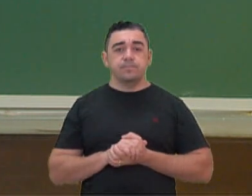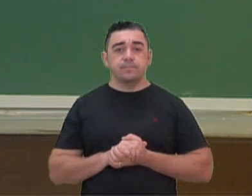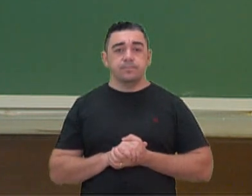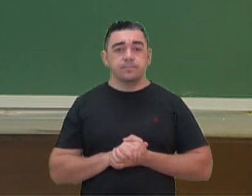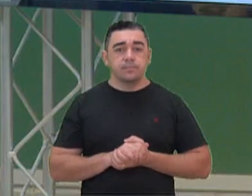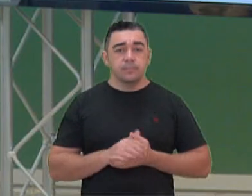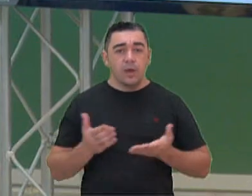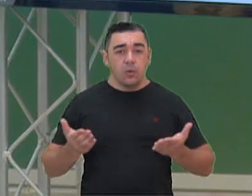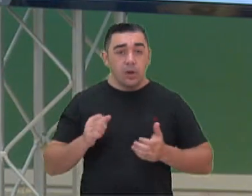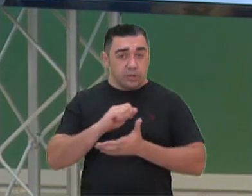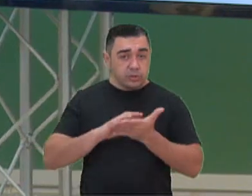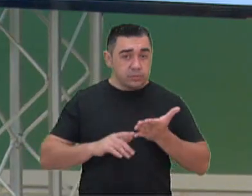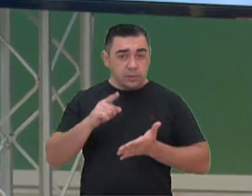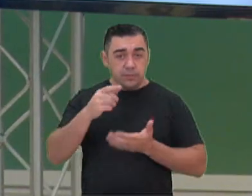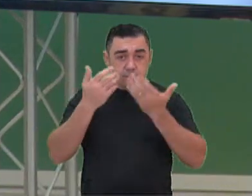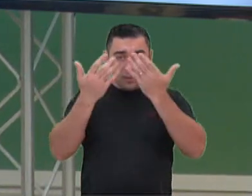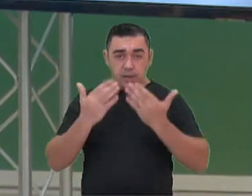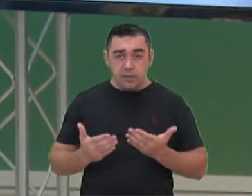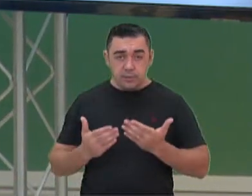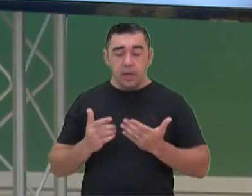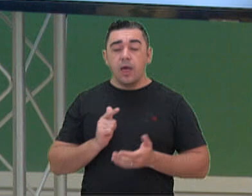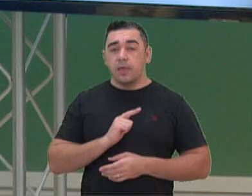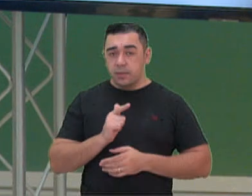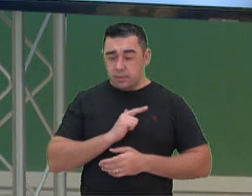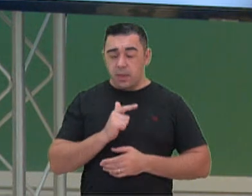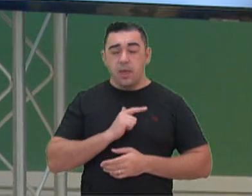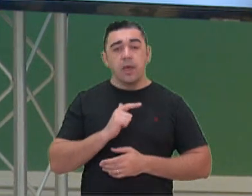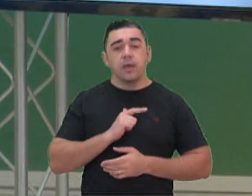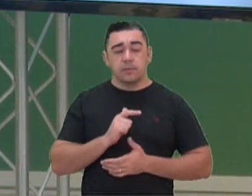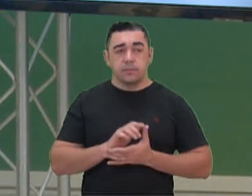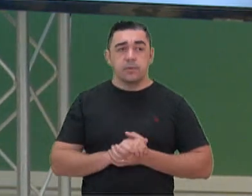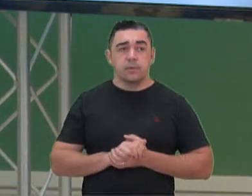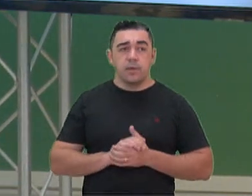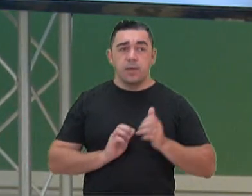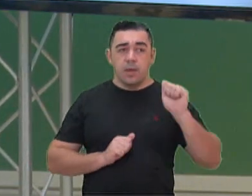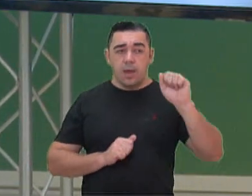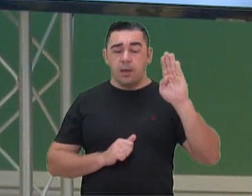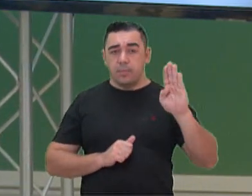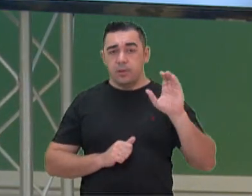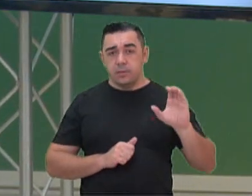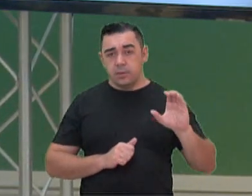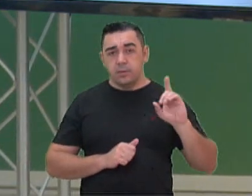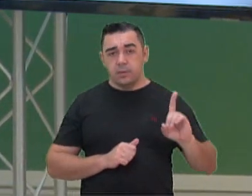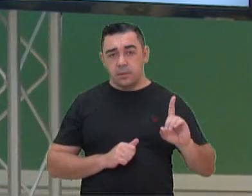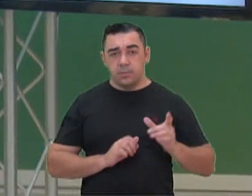Mais um exercício para vocês analisarem. Tem alguns itens, A, B, C, D.